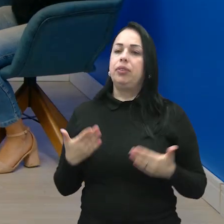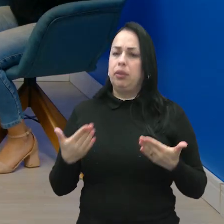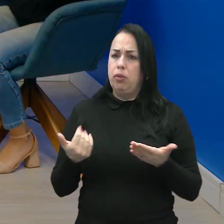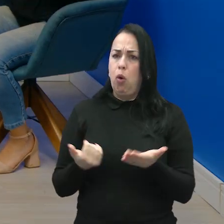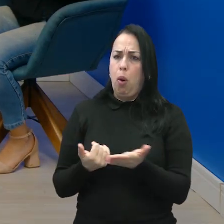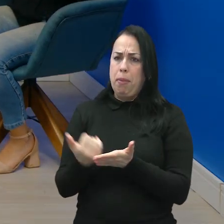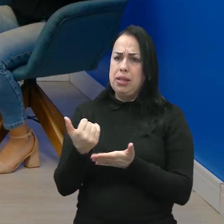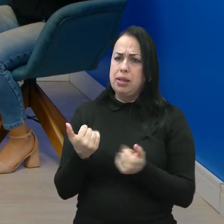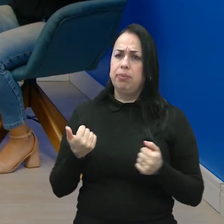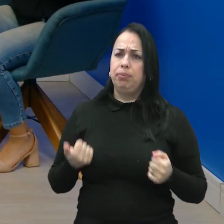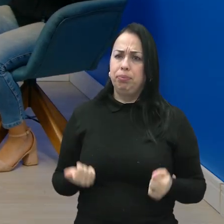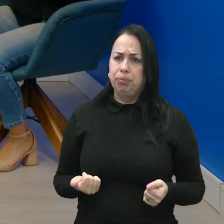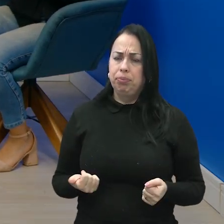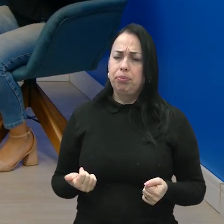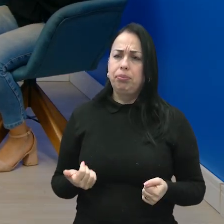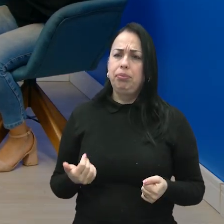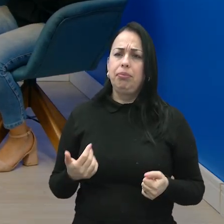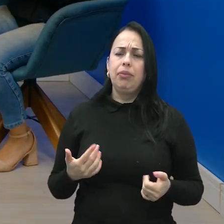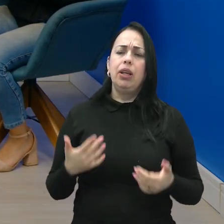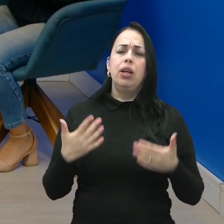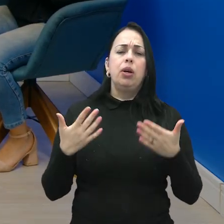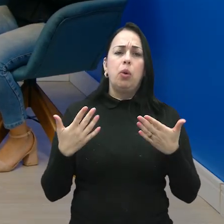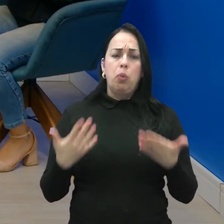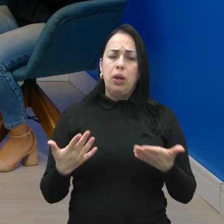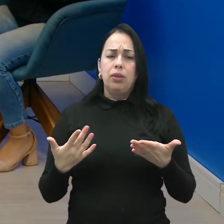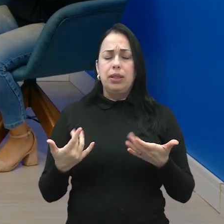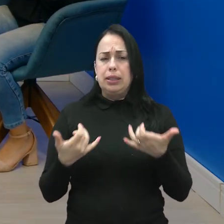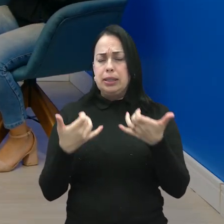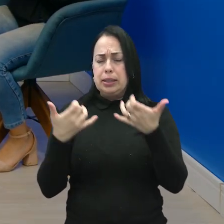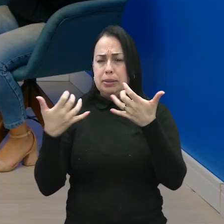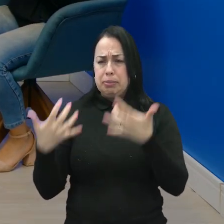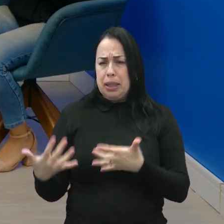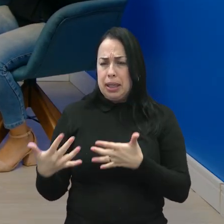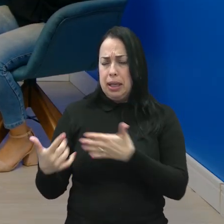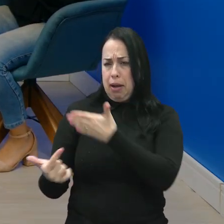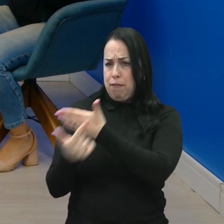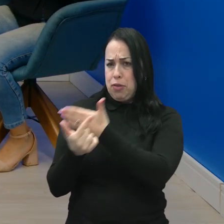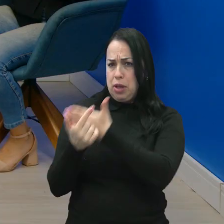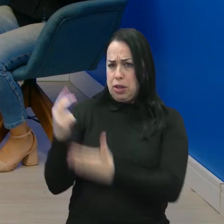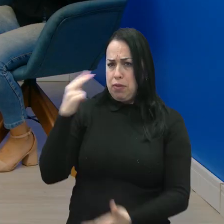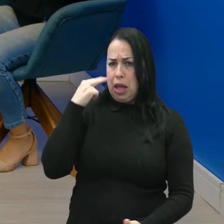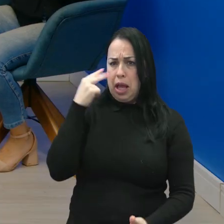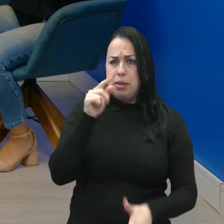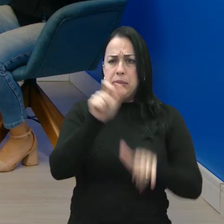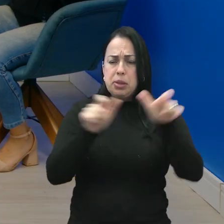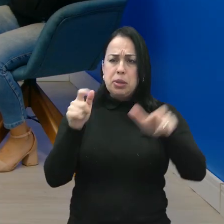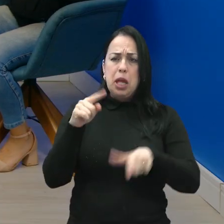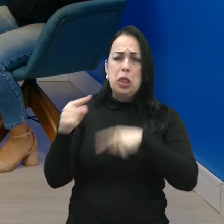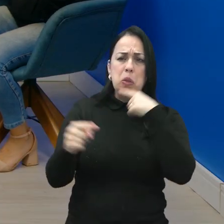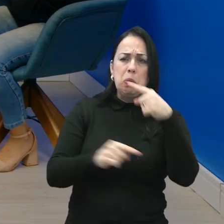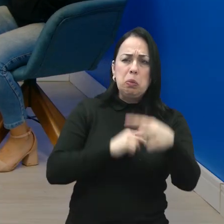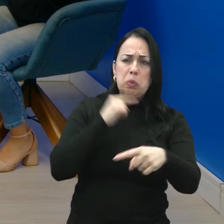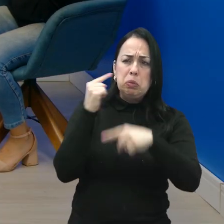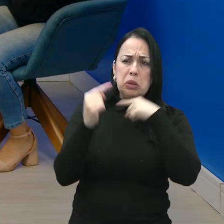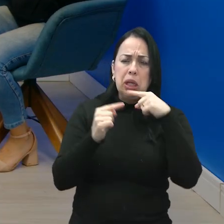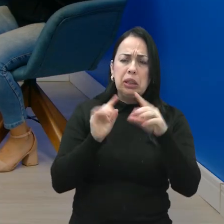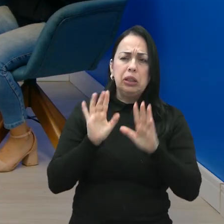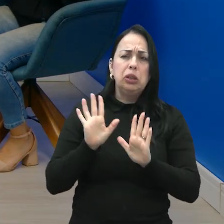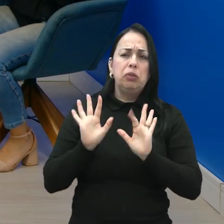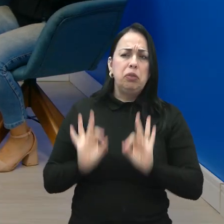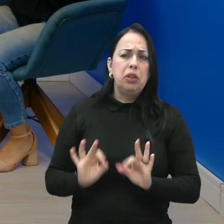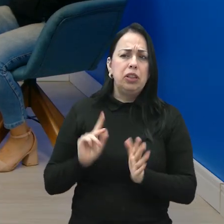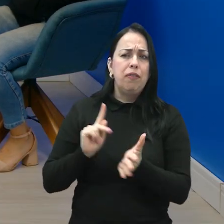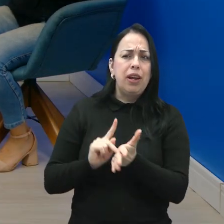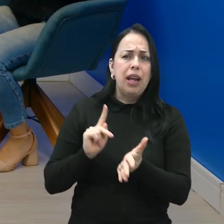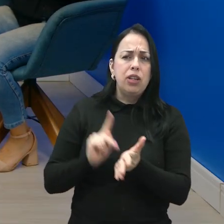Vamos começar então. Quando a gente fala do papel de vereador, né, Marvin, muitas pessoas ainda têm dúvida, de fato,